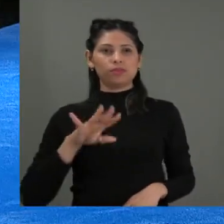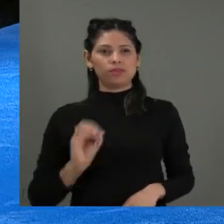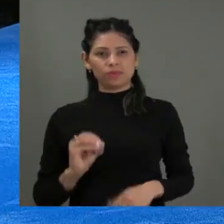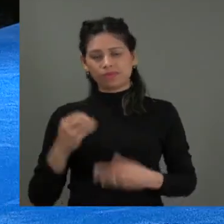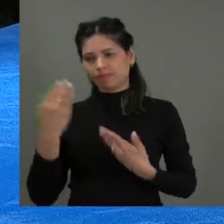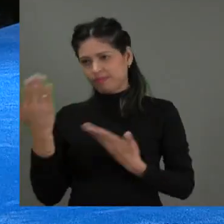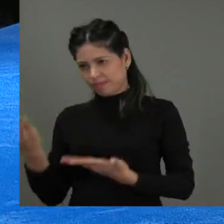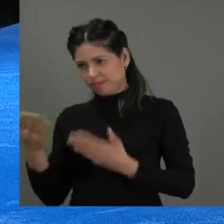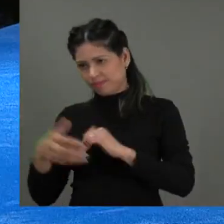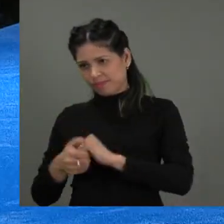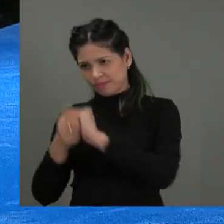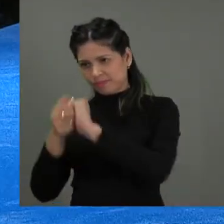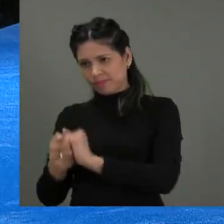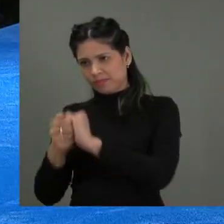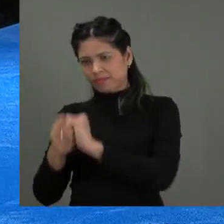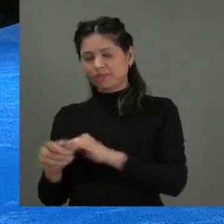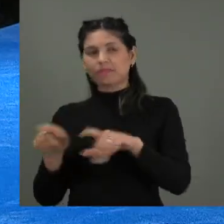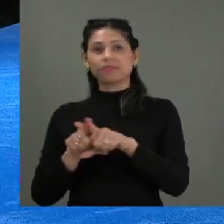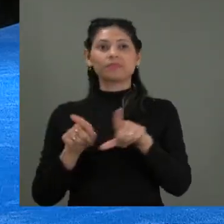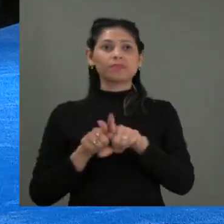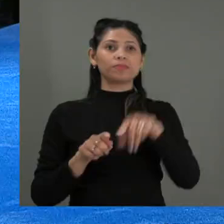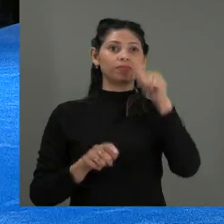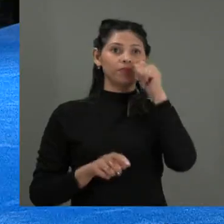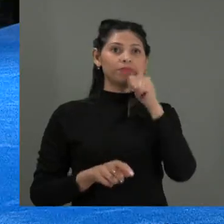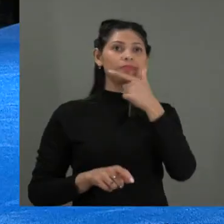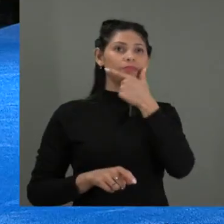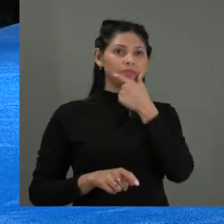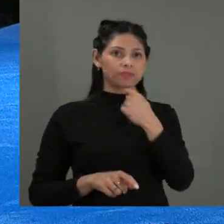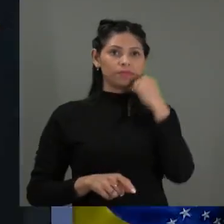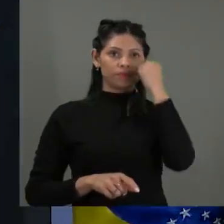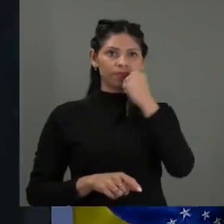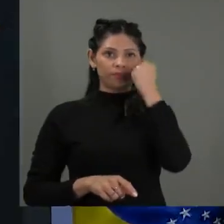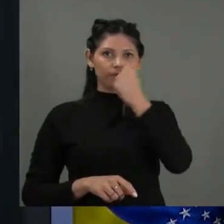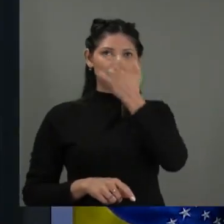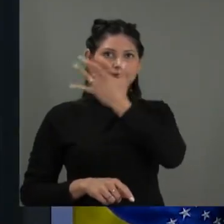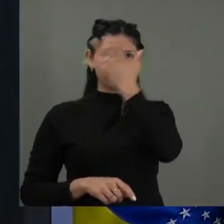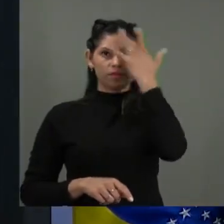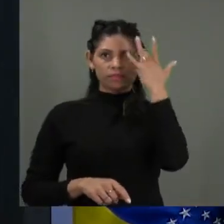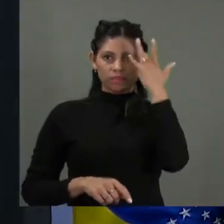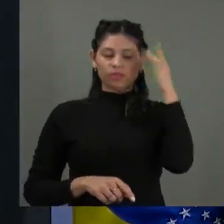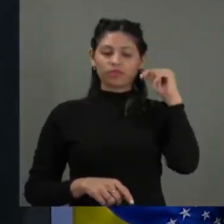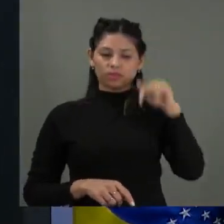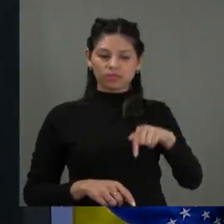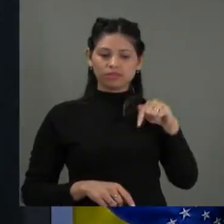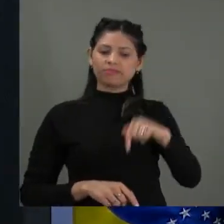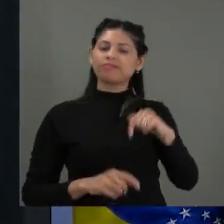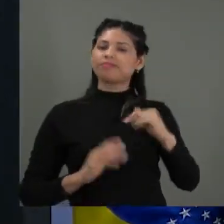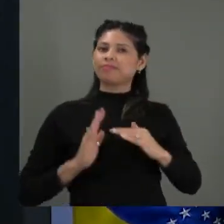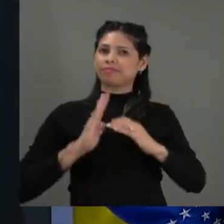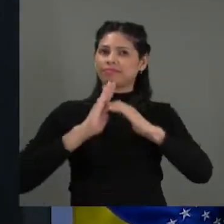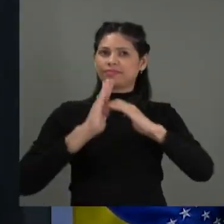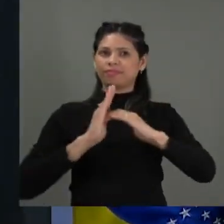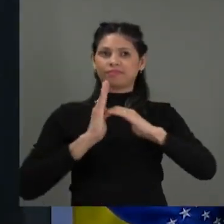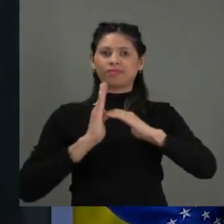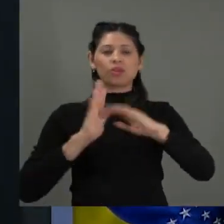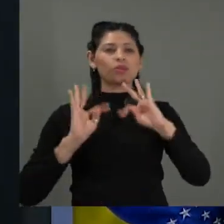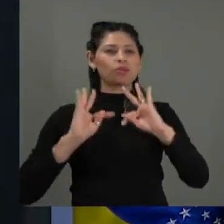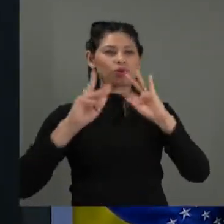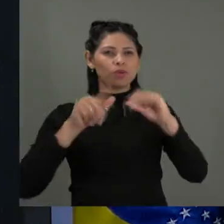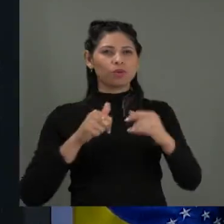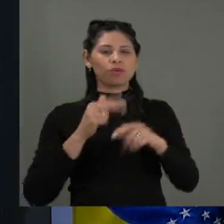senhores senadores, funcionários dessa casa, assessores, o povo brasileiro